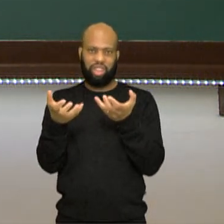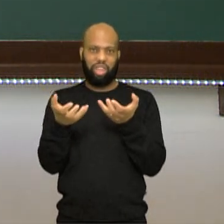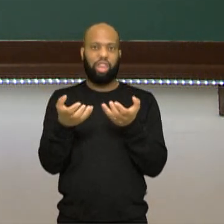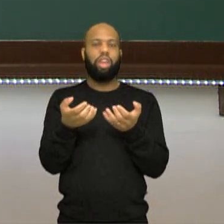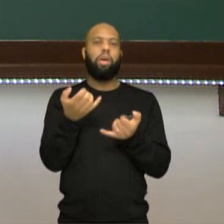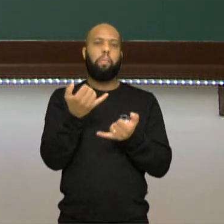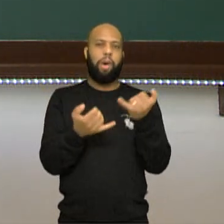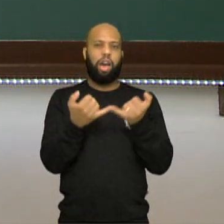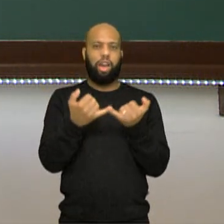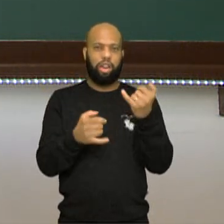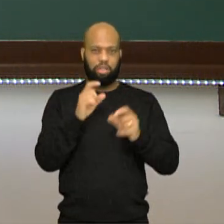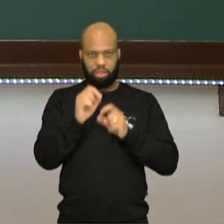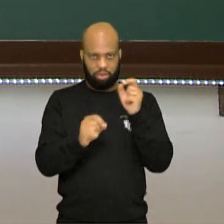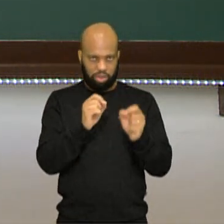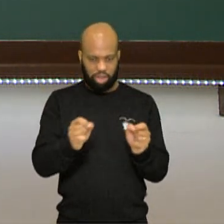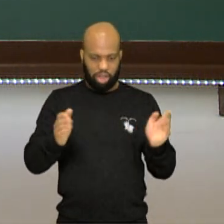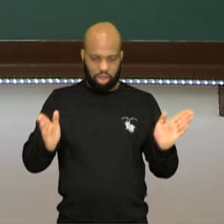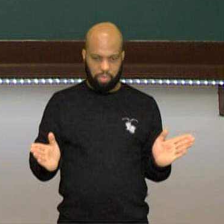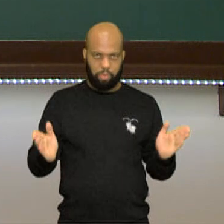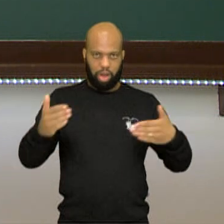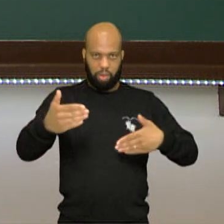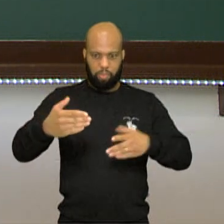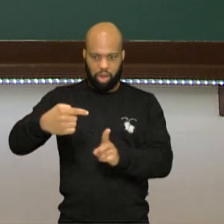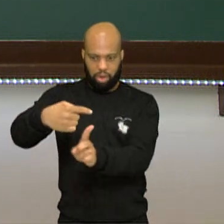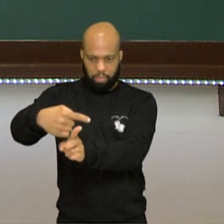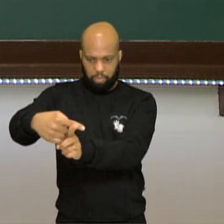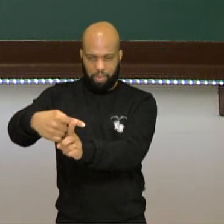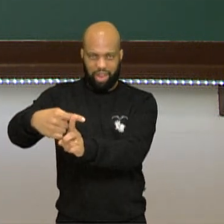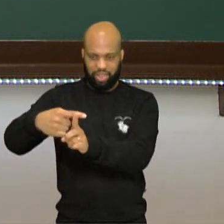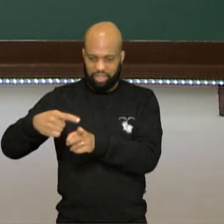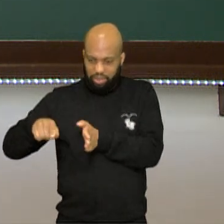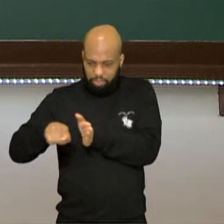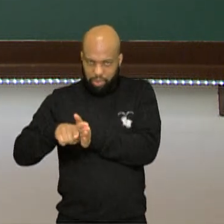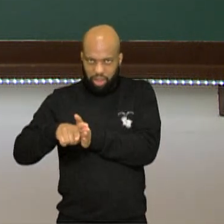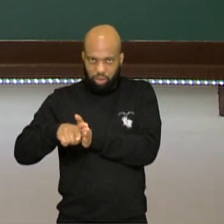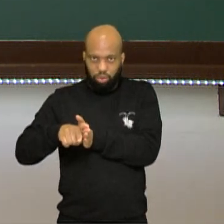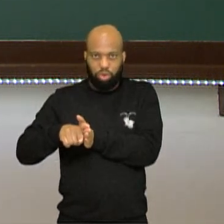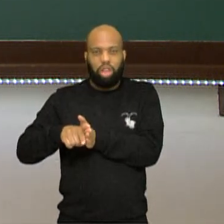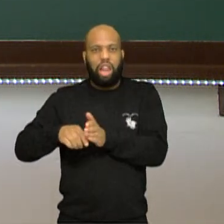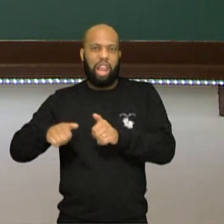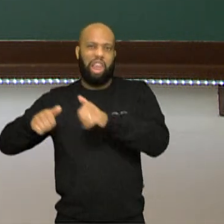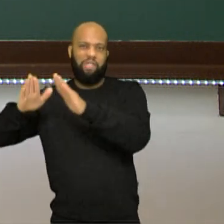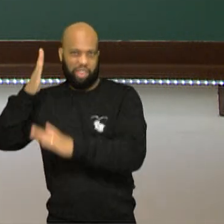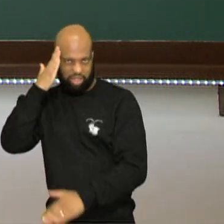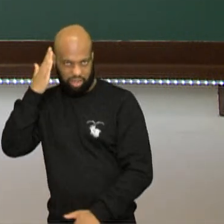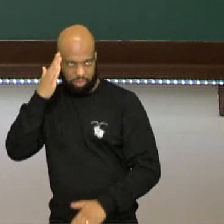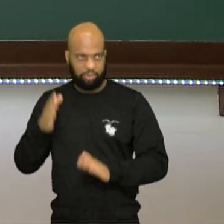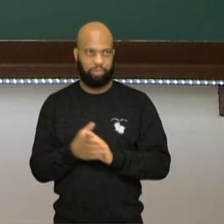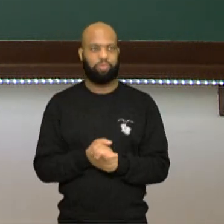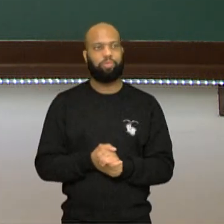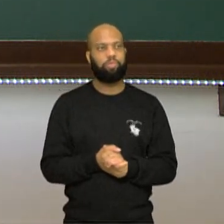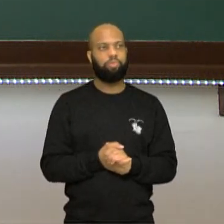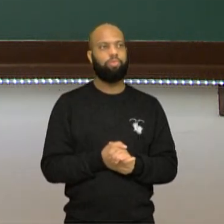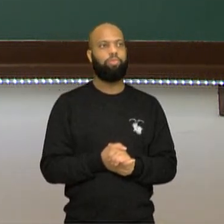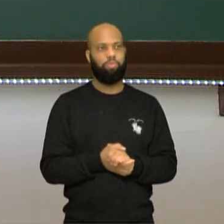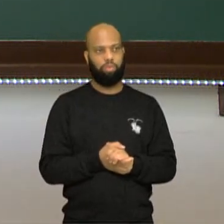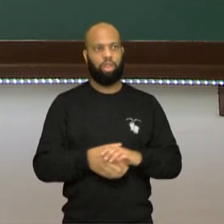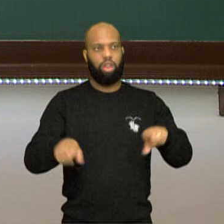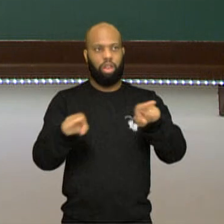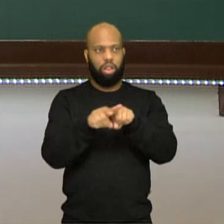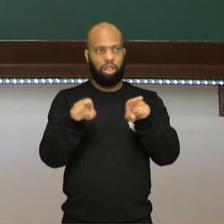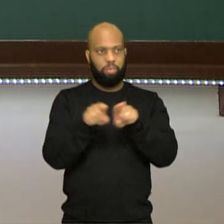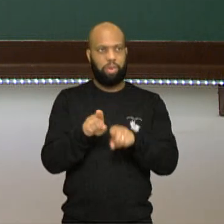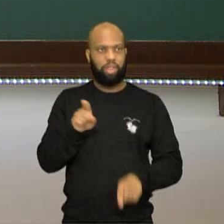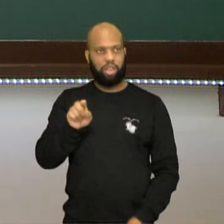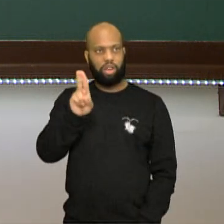Servir como, devido à sua resposta de carregamento de tempo, é aplicado em circuitos de controle de ruídos, filtros de sinais